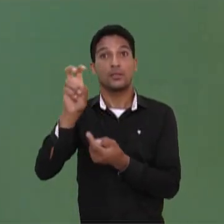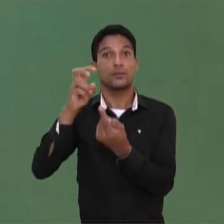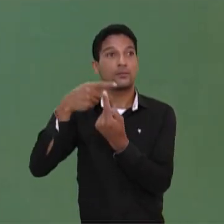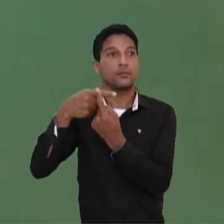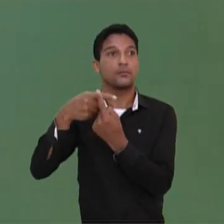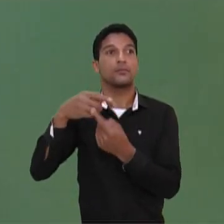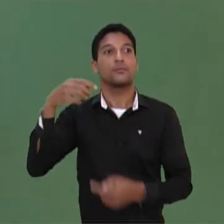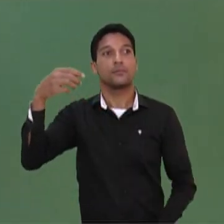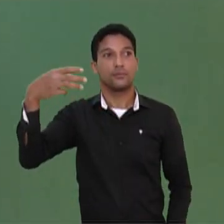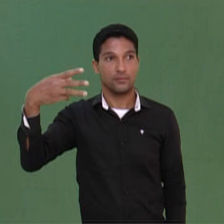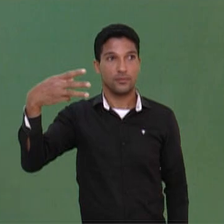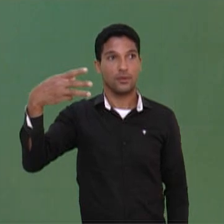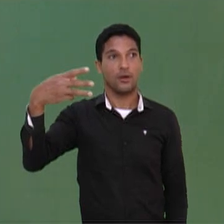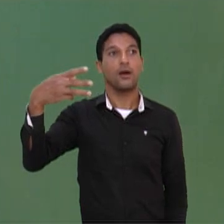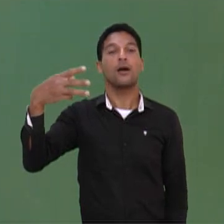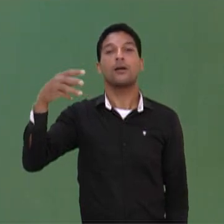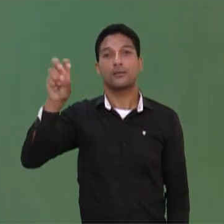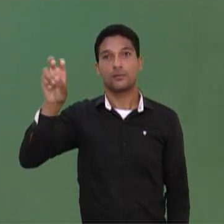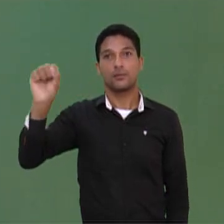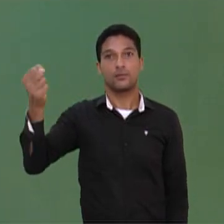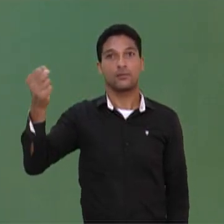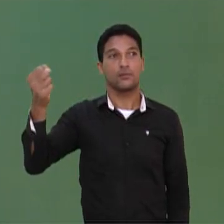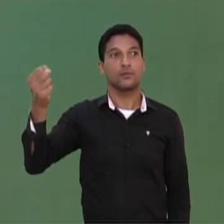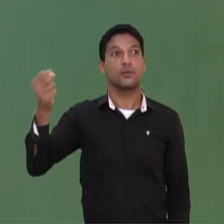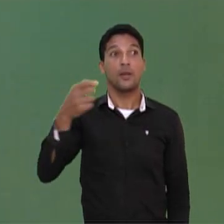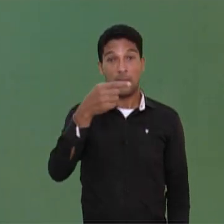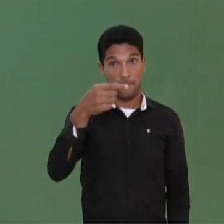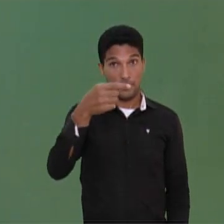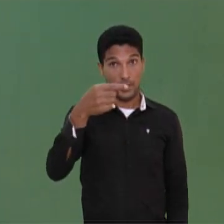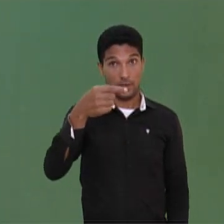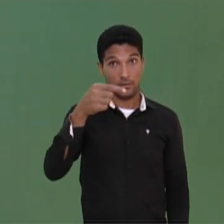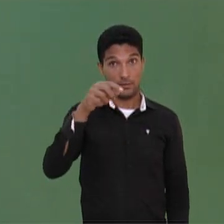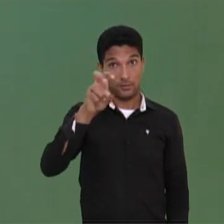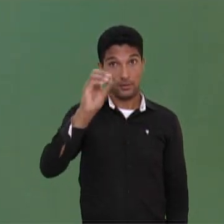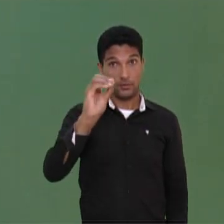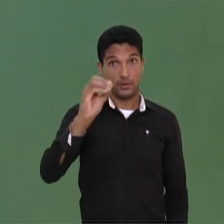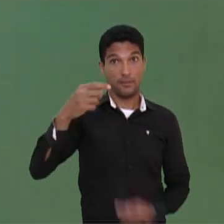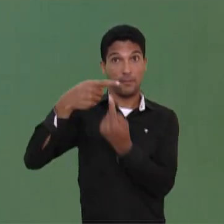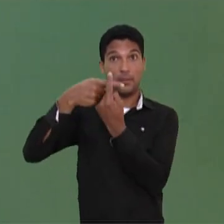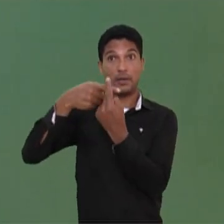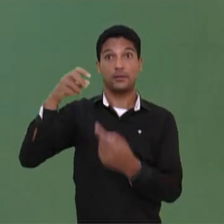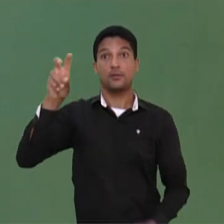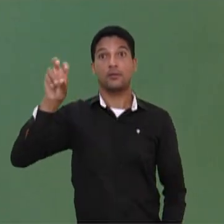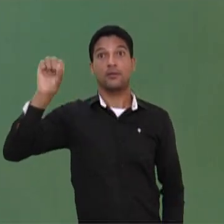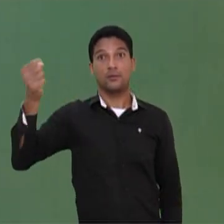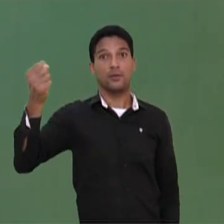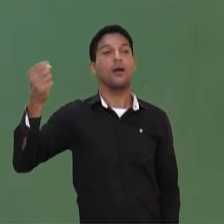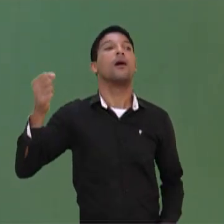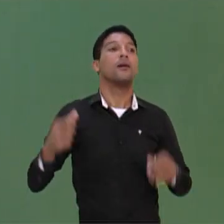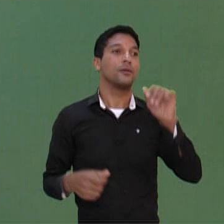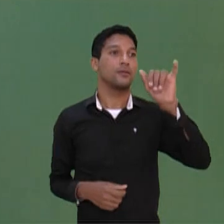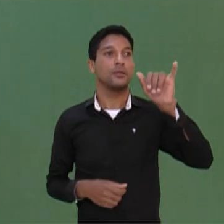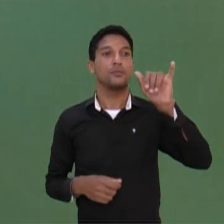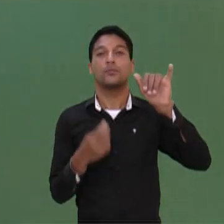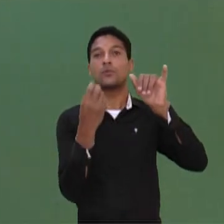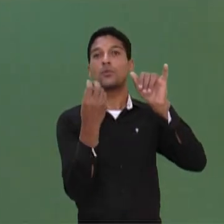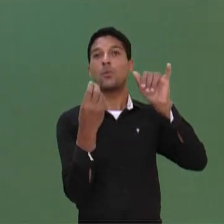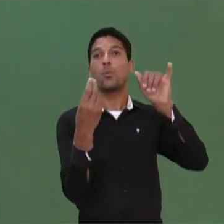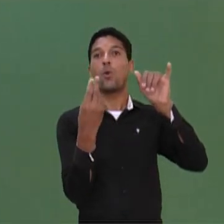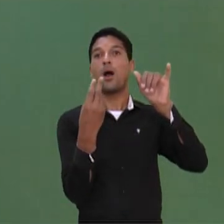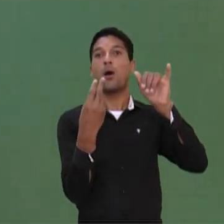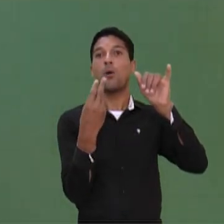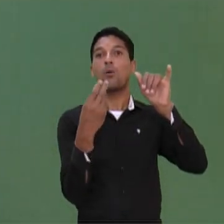58. Menos 50 mais 58, y igual a 8. Né? Mesma